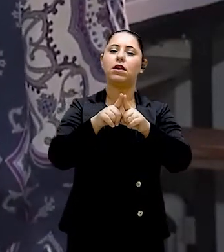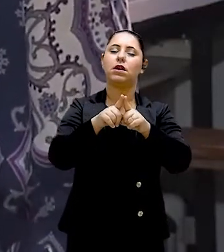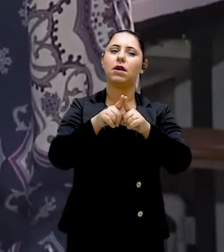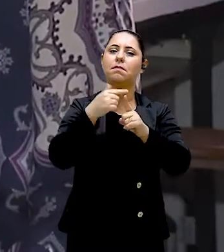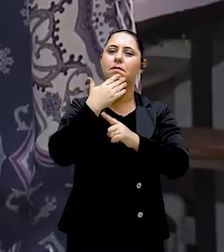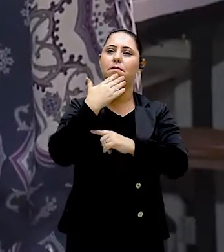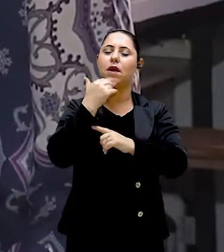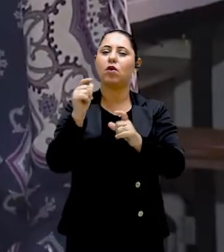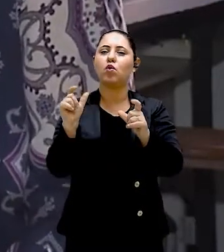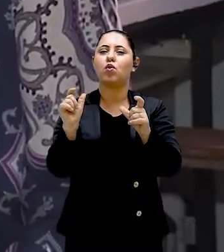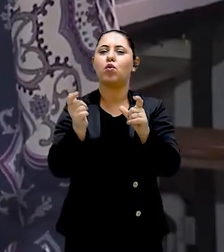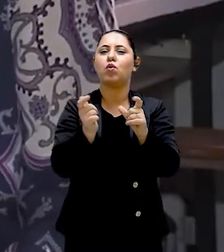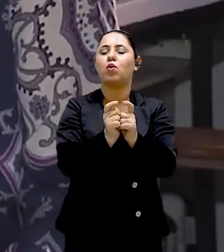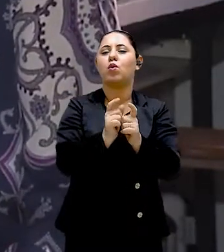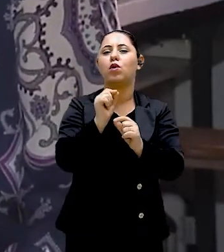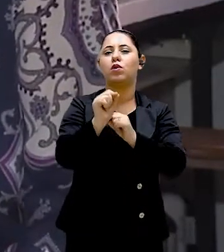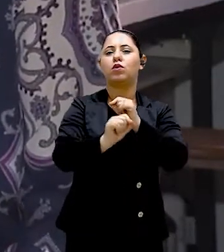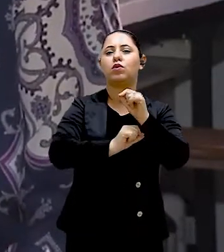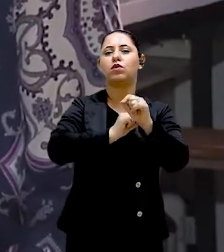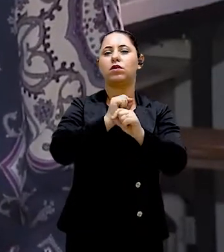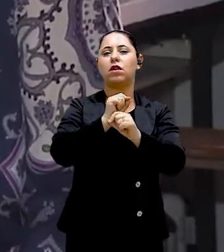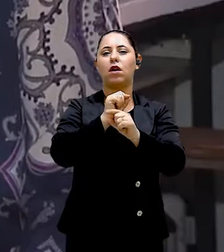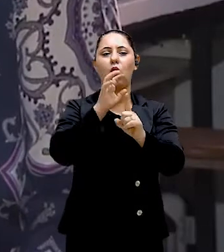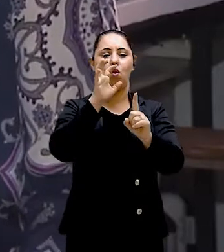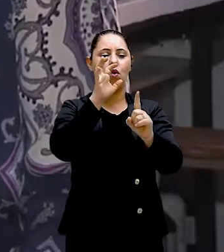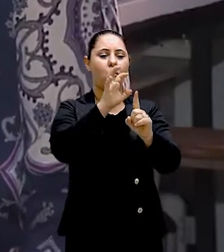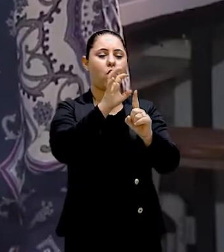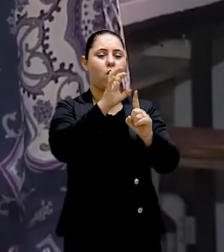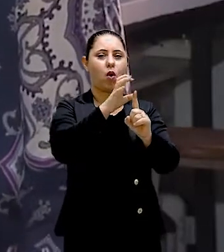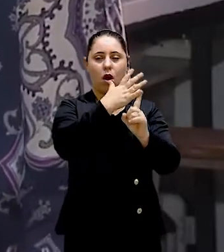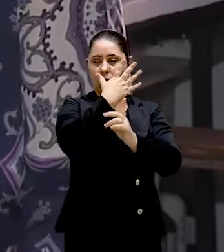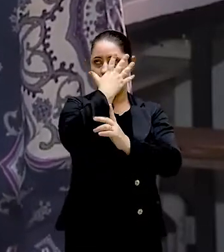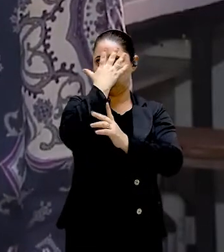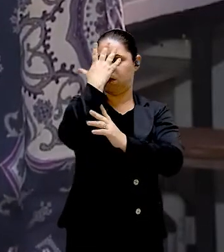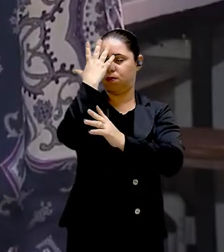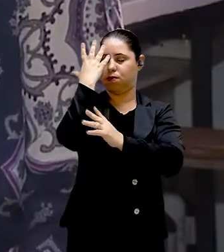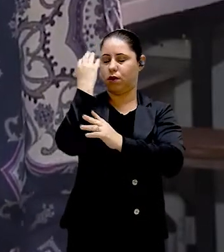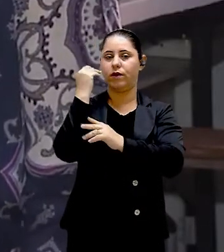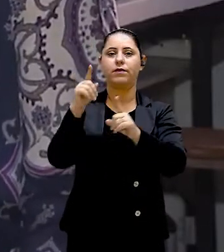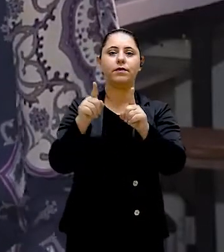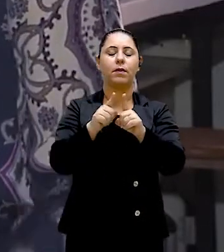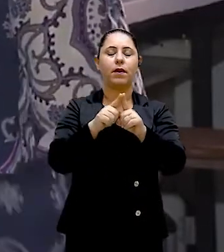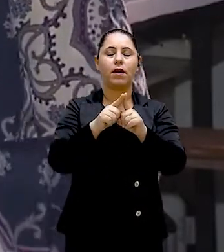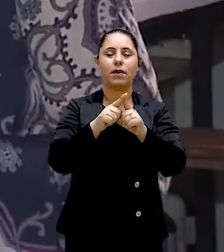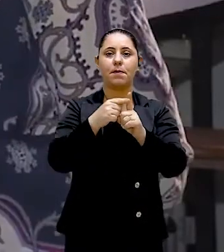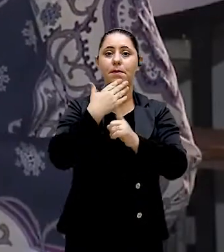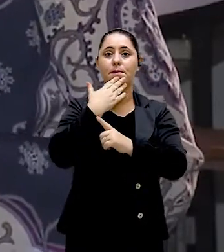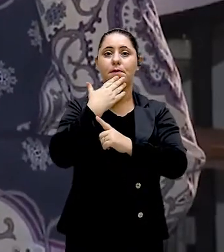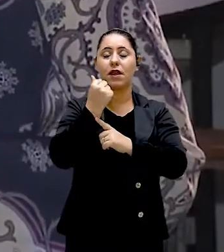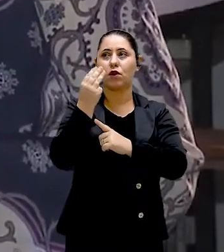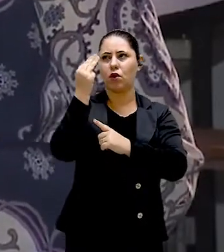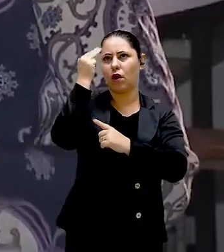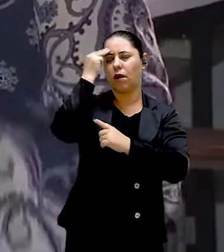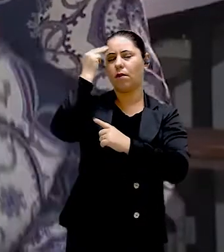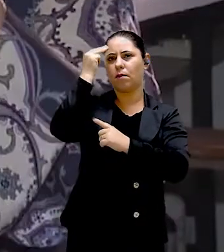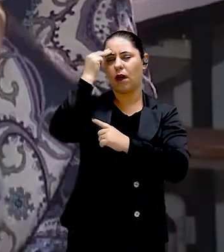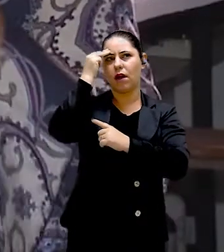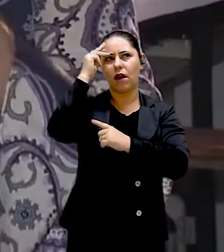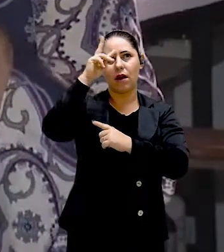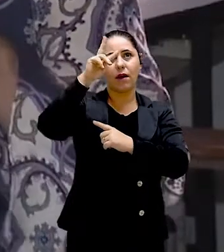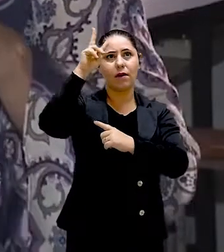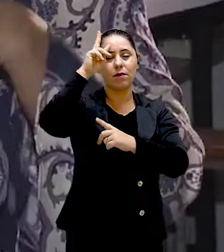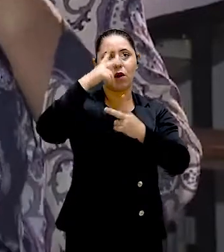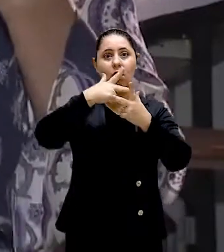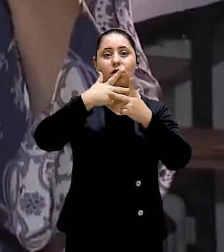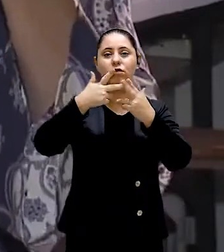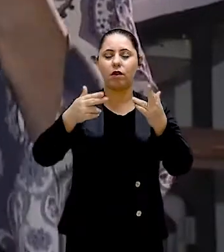reduzindo o impacto da doença de Alzheimer, melhorando a memória nos nossos modelos. Então nós temos